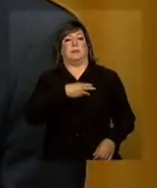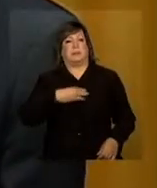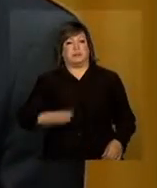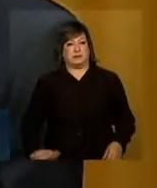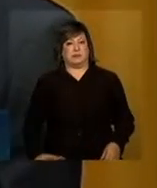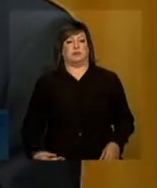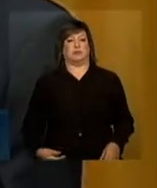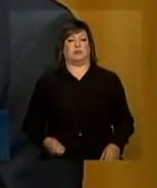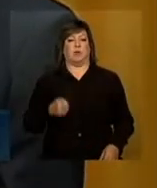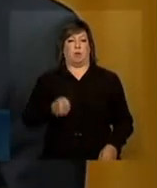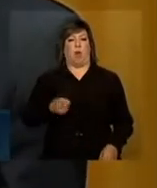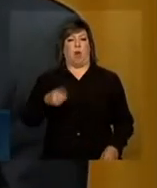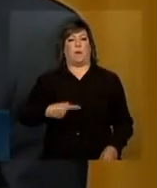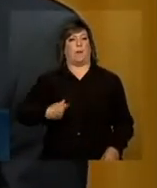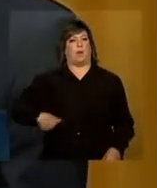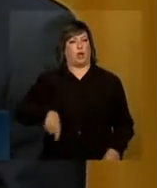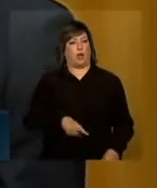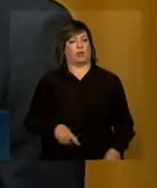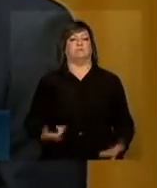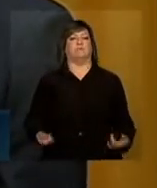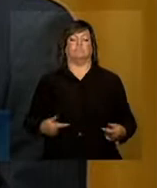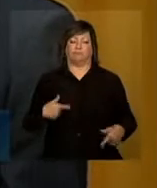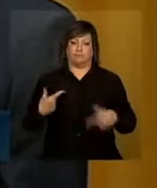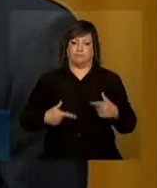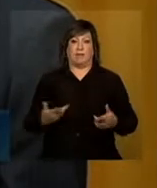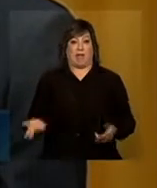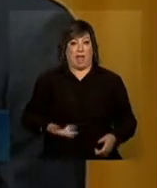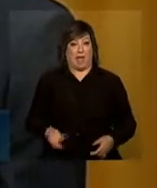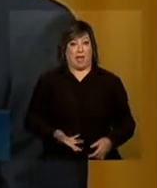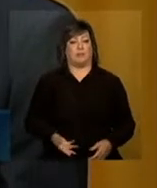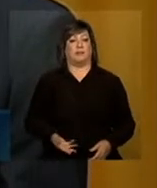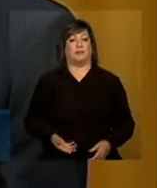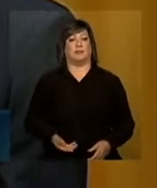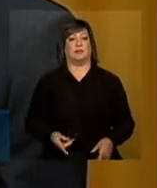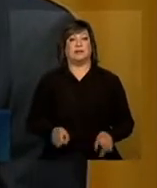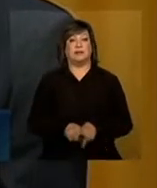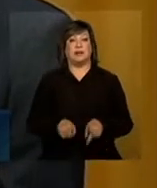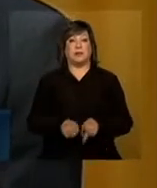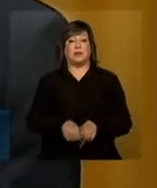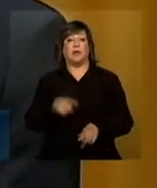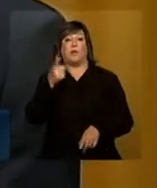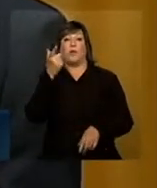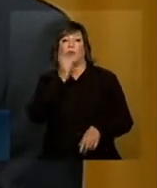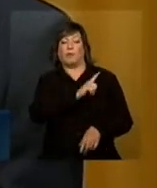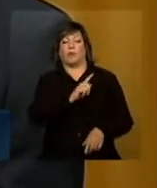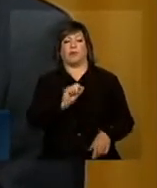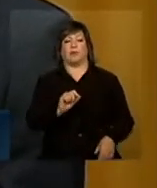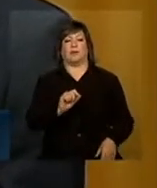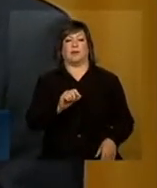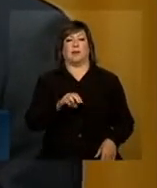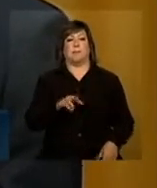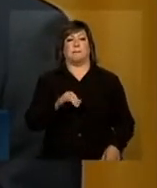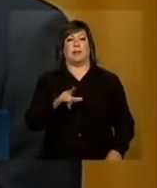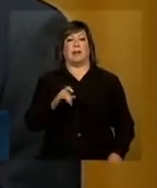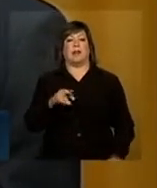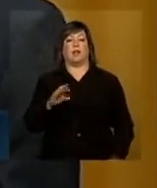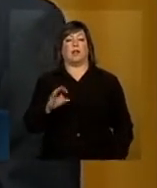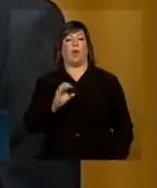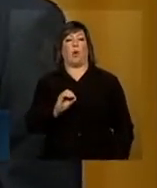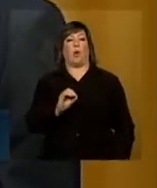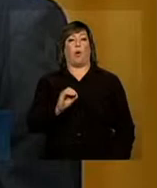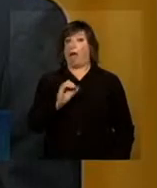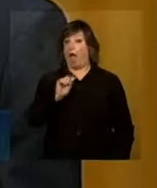a velocidade não só nos permitiu atingir com antecipação o objetivo do milênio, mas nos aponta que nós